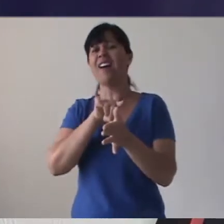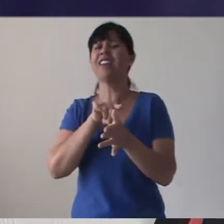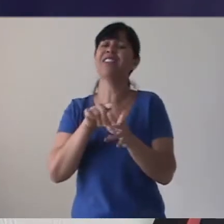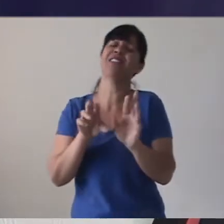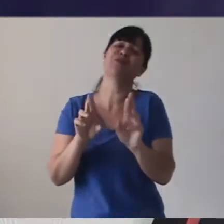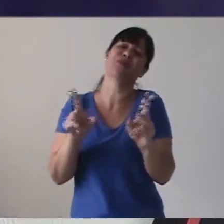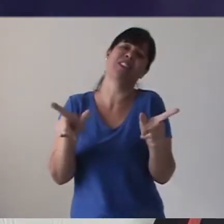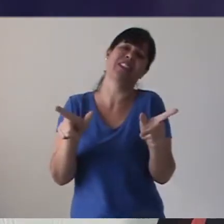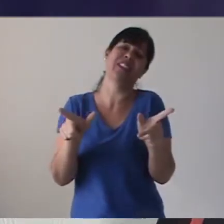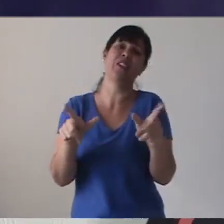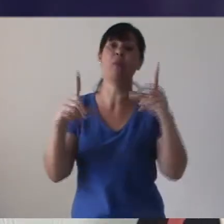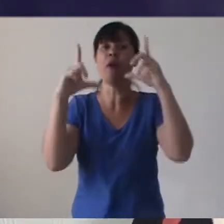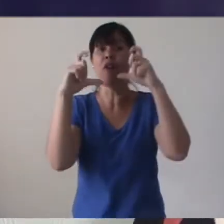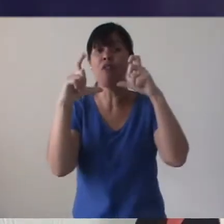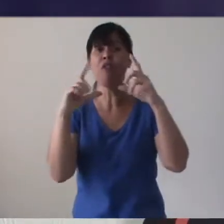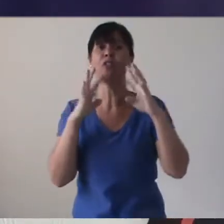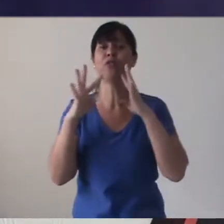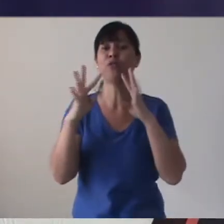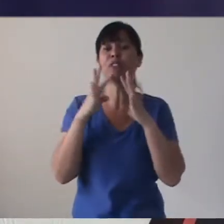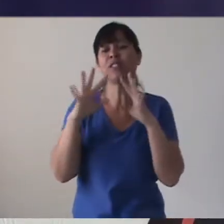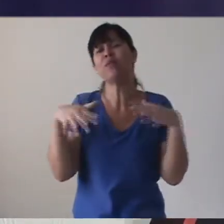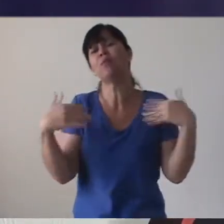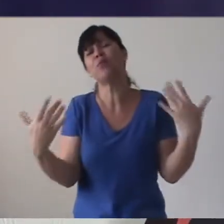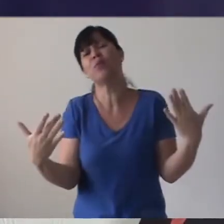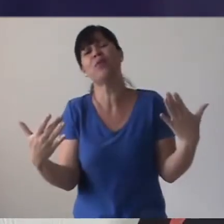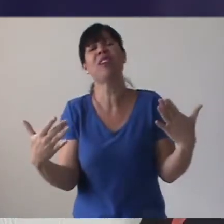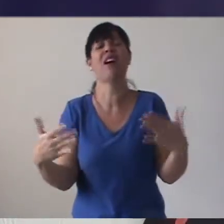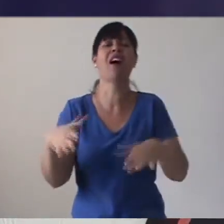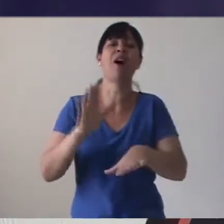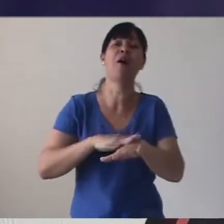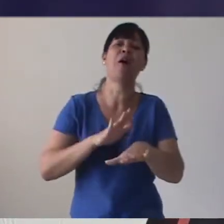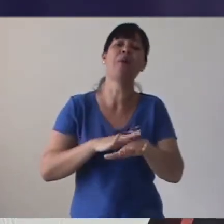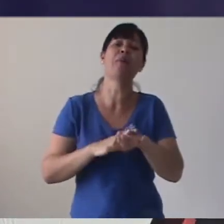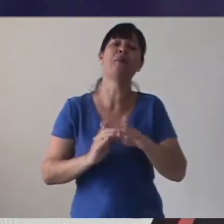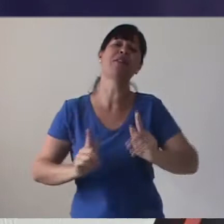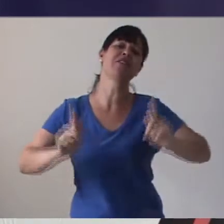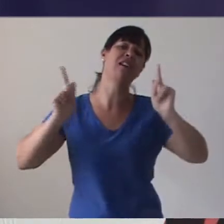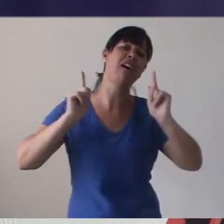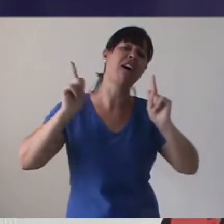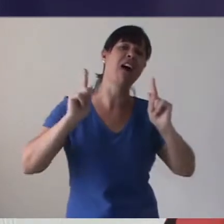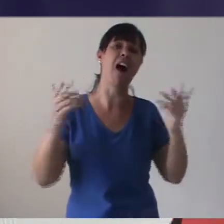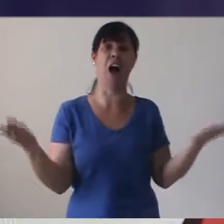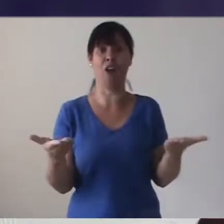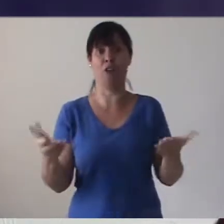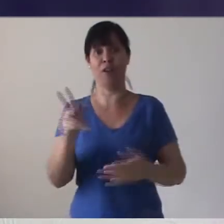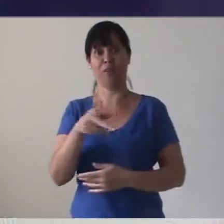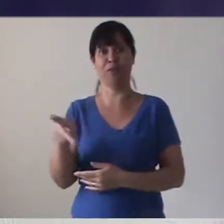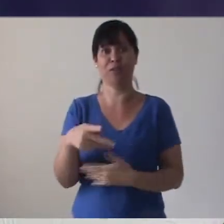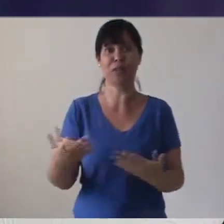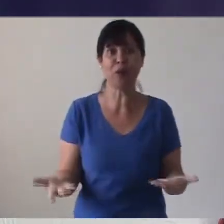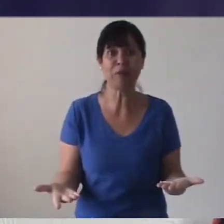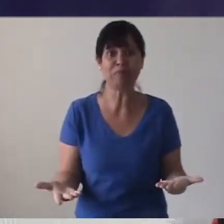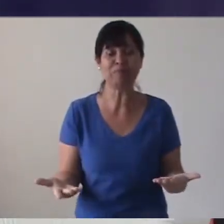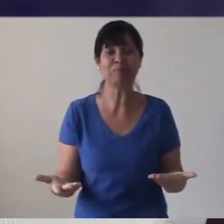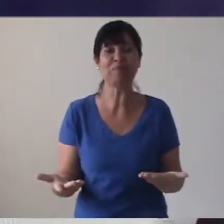né? Você está no seu momento de lazer, mas agora você é o professor. Então, existem agora